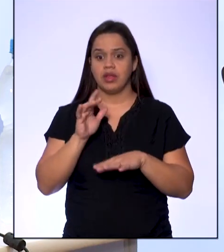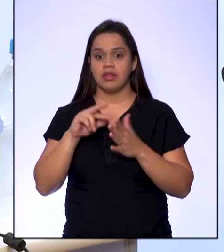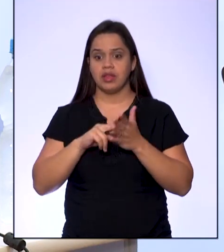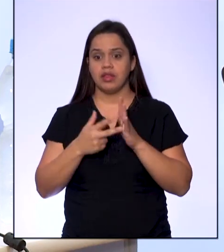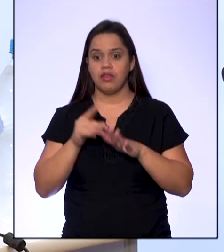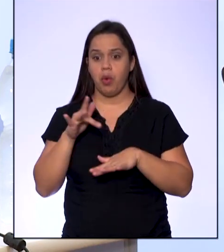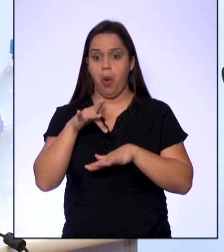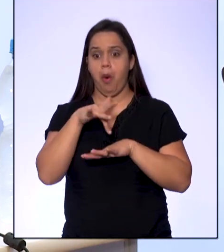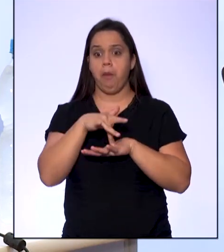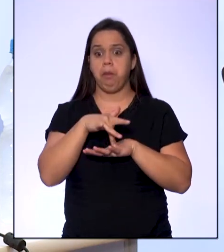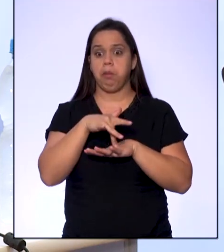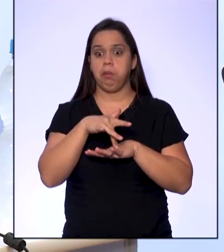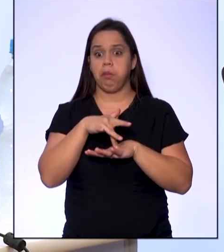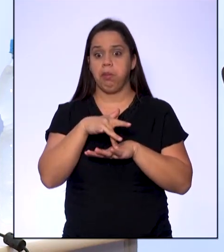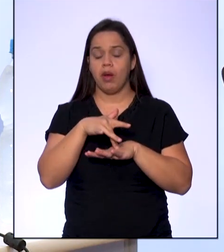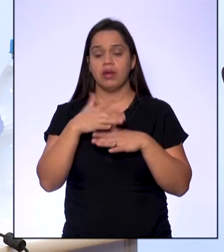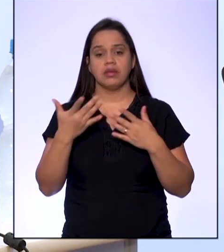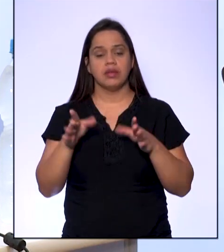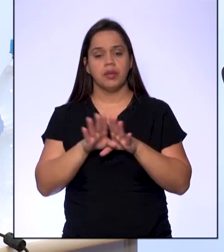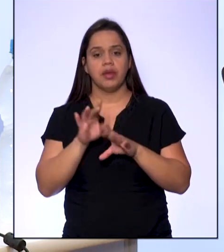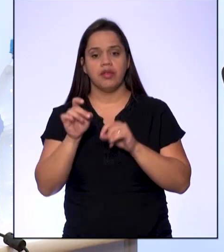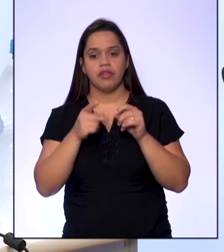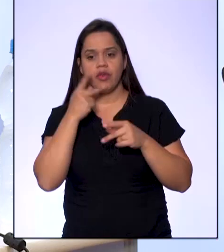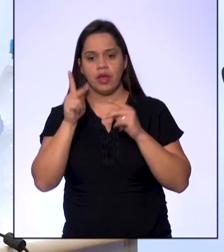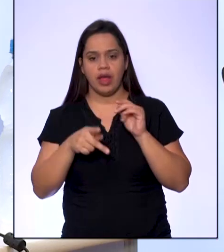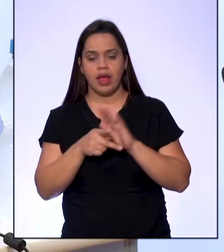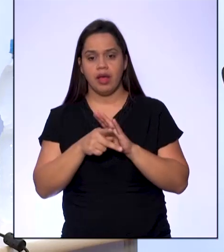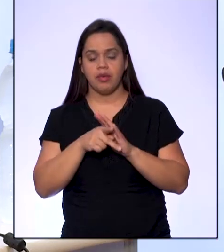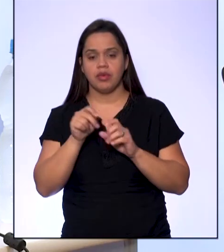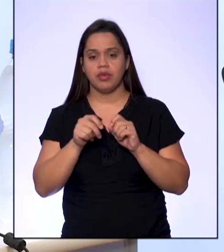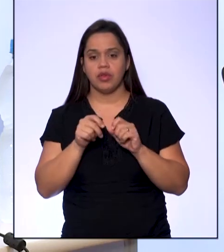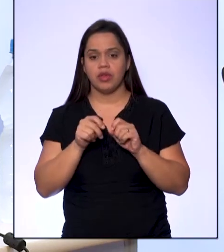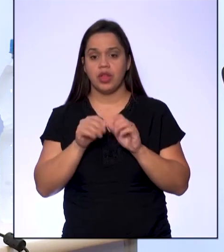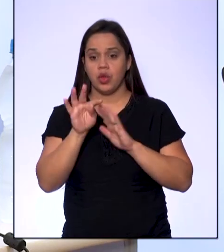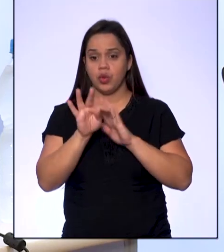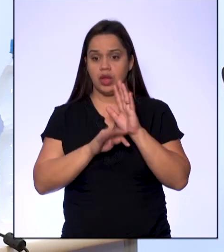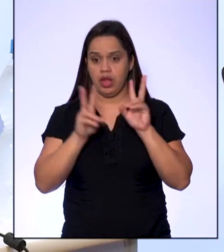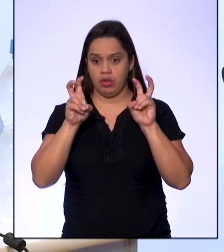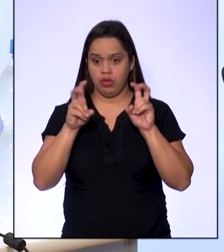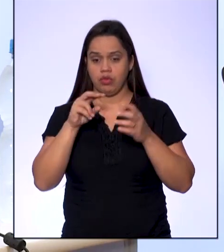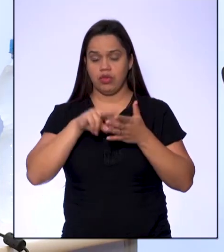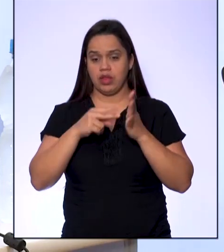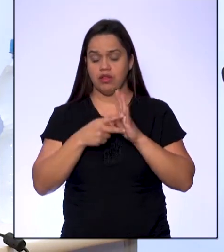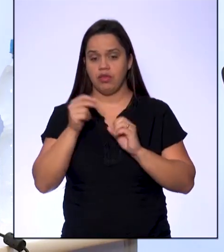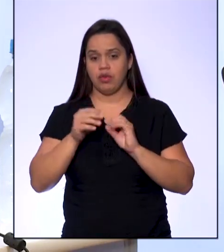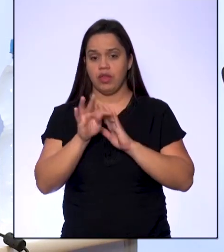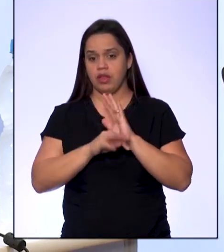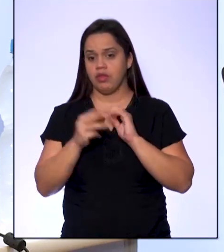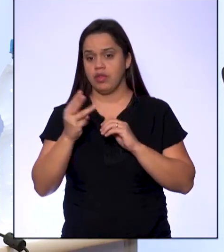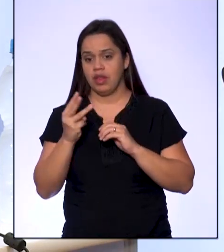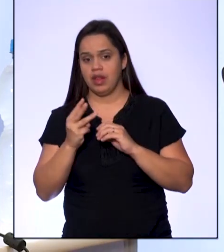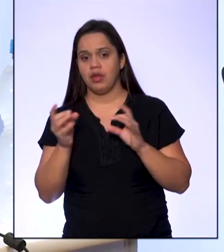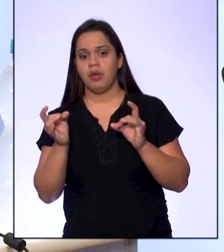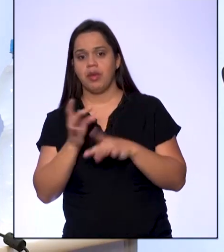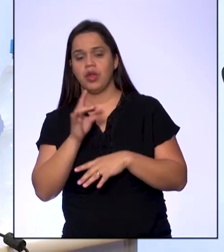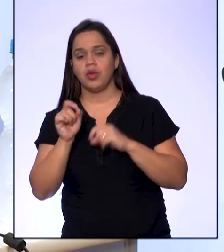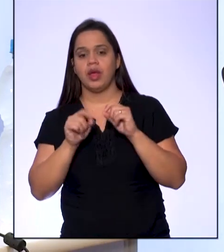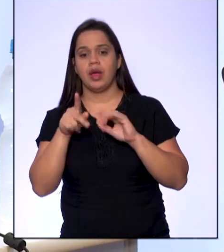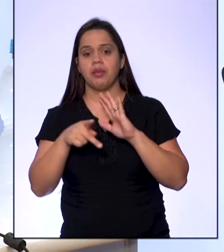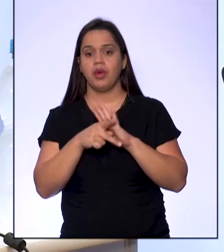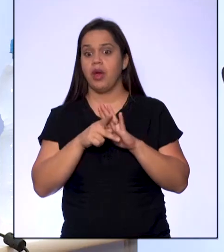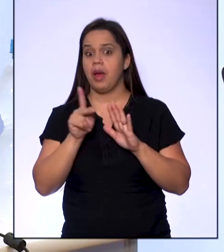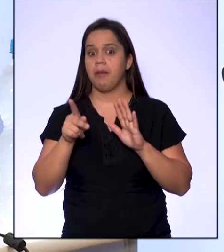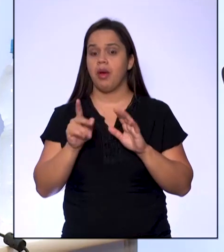e o Henrique também colocou o fim da picada no texto, é uma expressão, ele falou do texto 3. E o Juan completa, né? completa falando que é